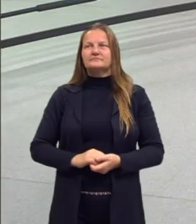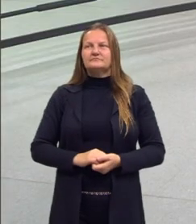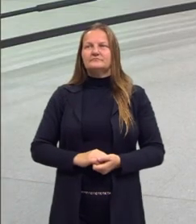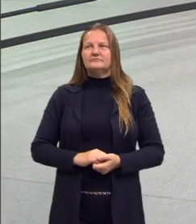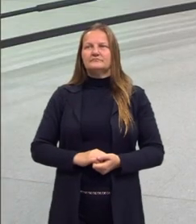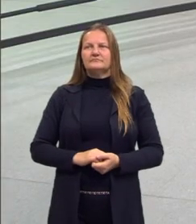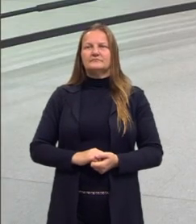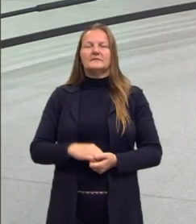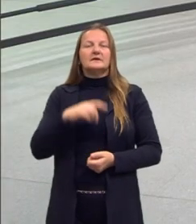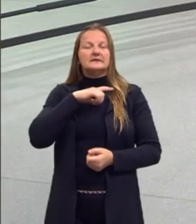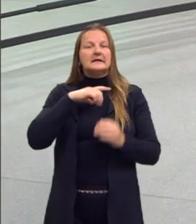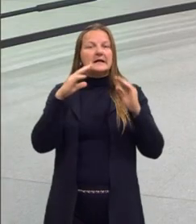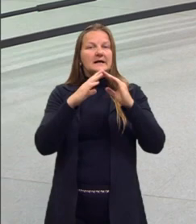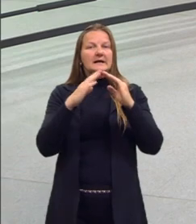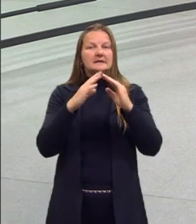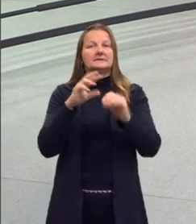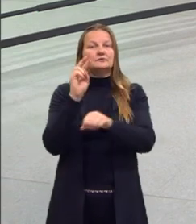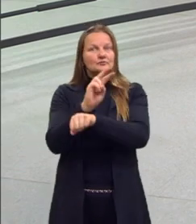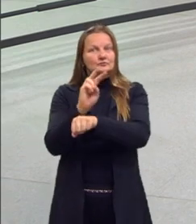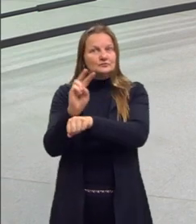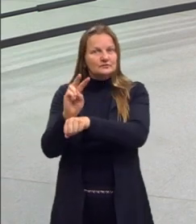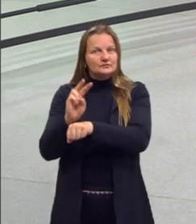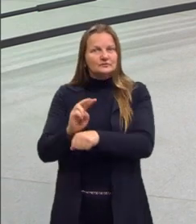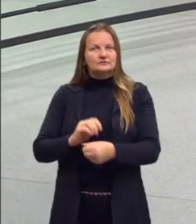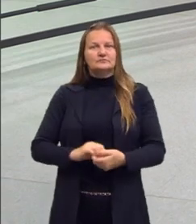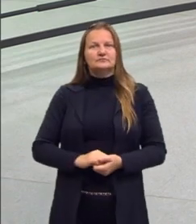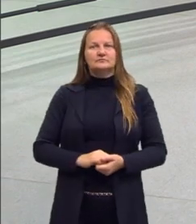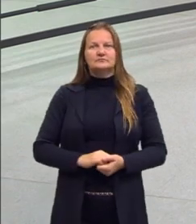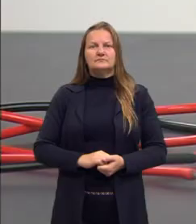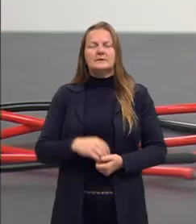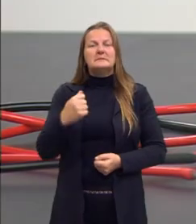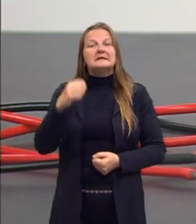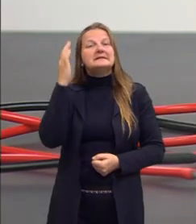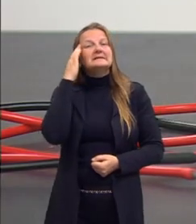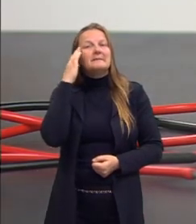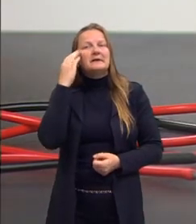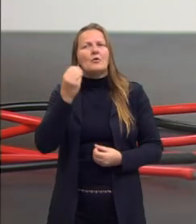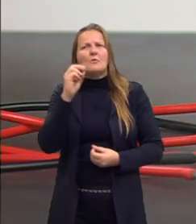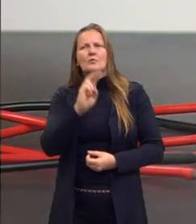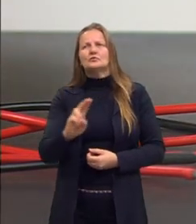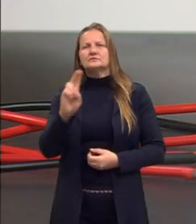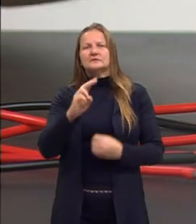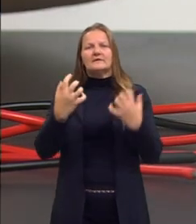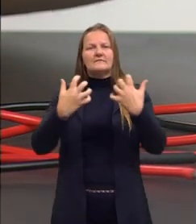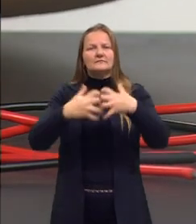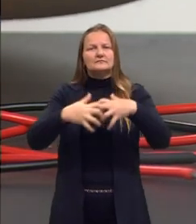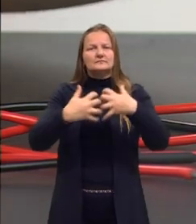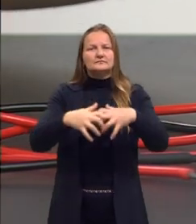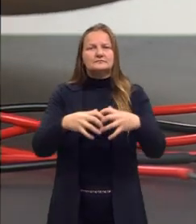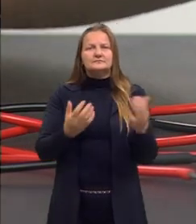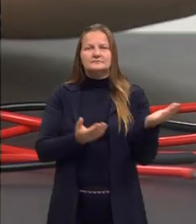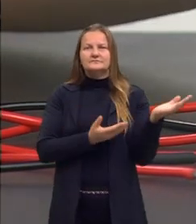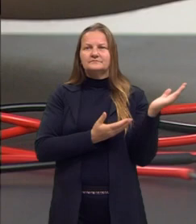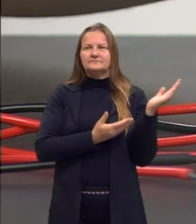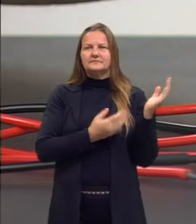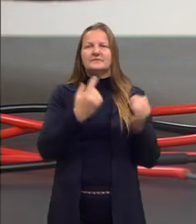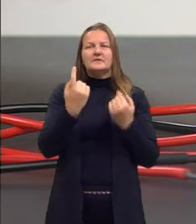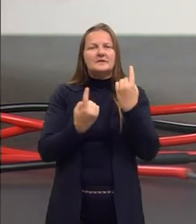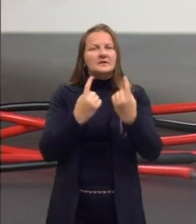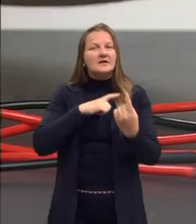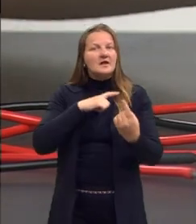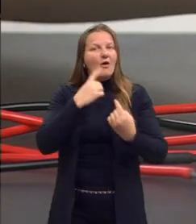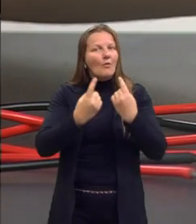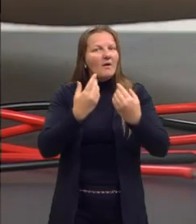vocês tem algum desse em casa é tome cuidado né gente precisa saber como é que se usa né existem aulas